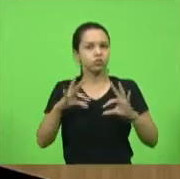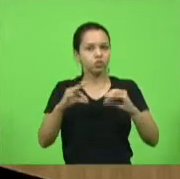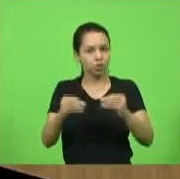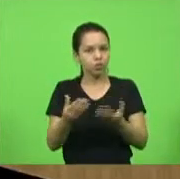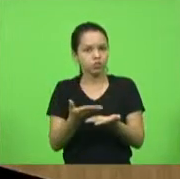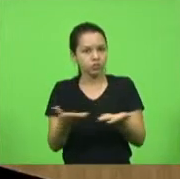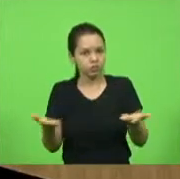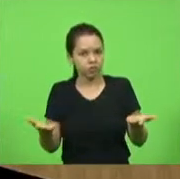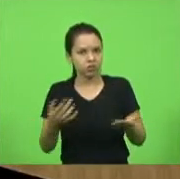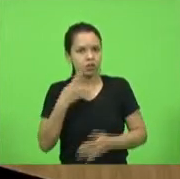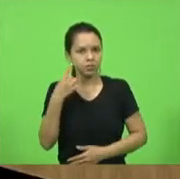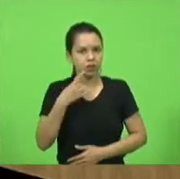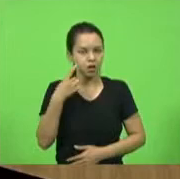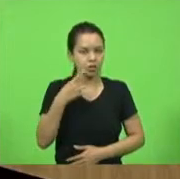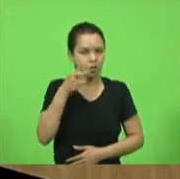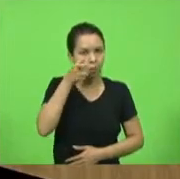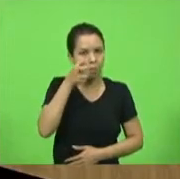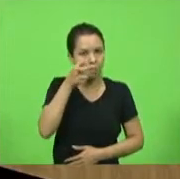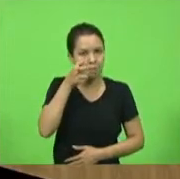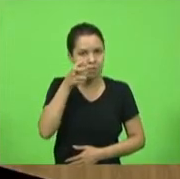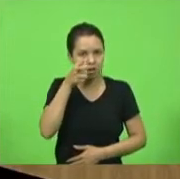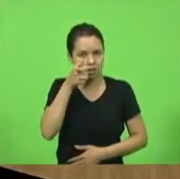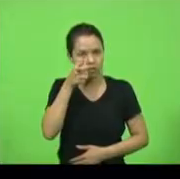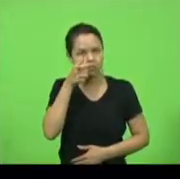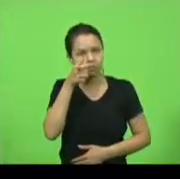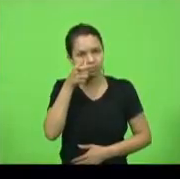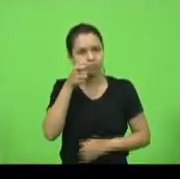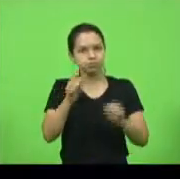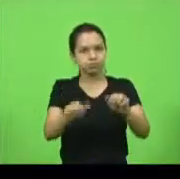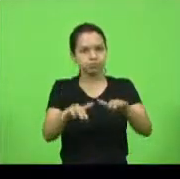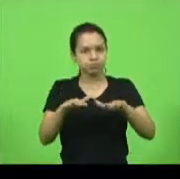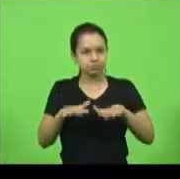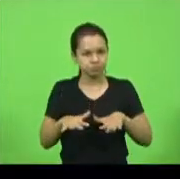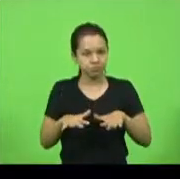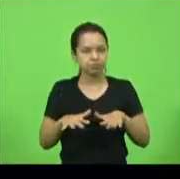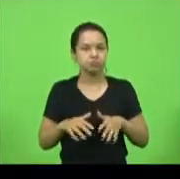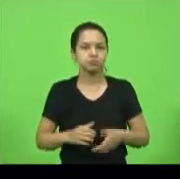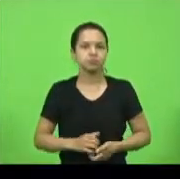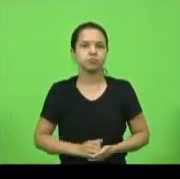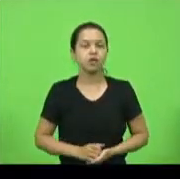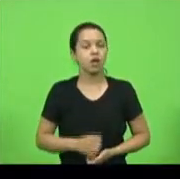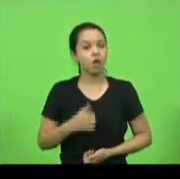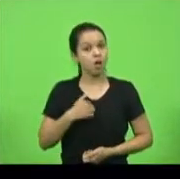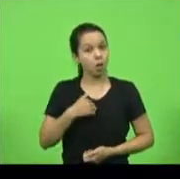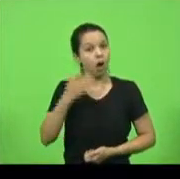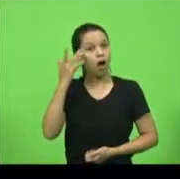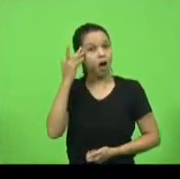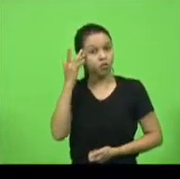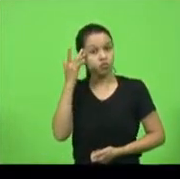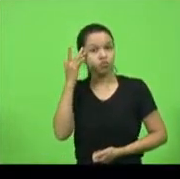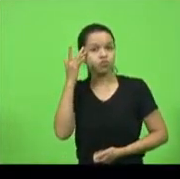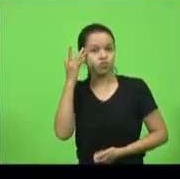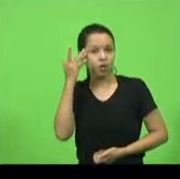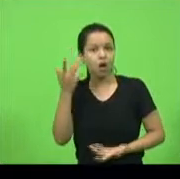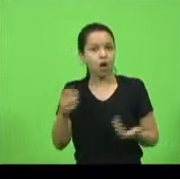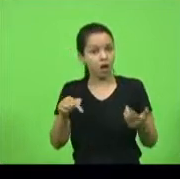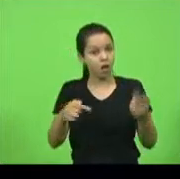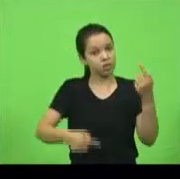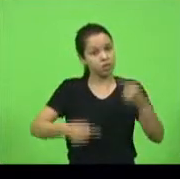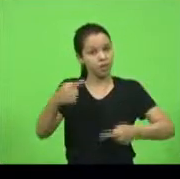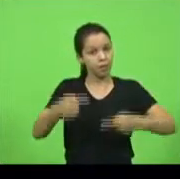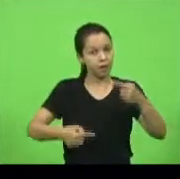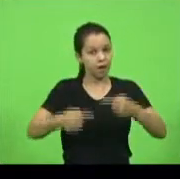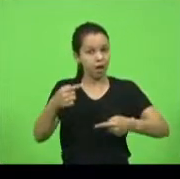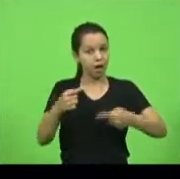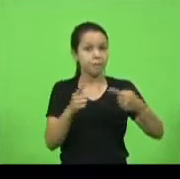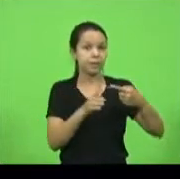nos acompanha na sessão neste momento. Eu acho que o que está em debate aqui, primeiro, é